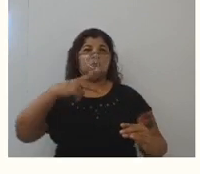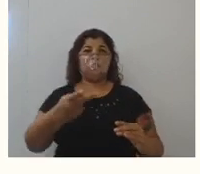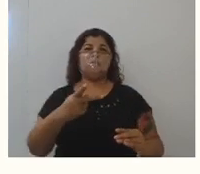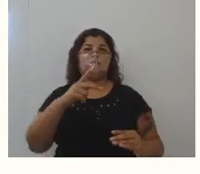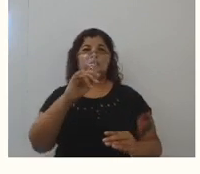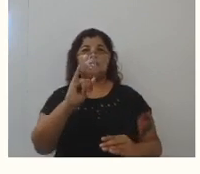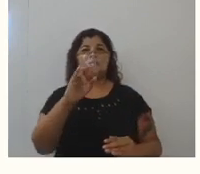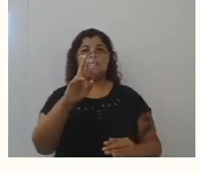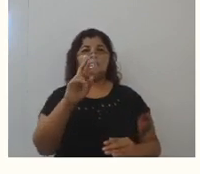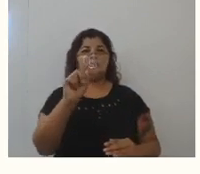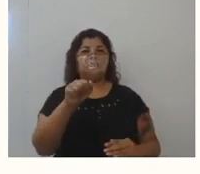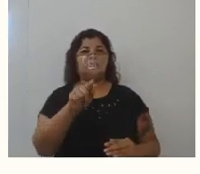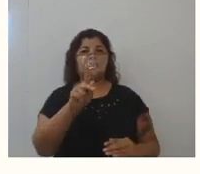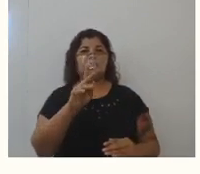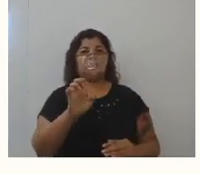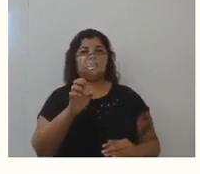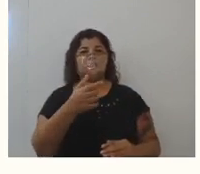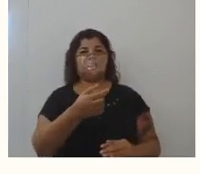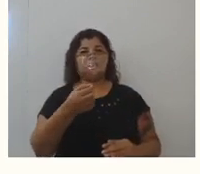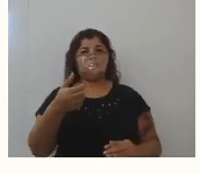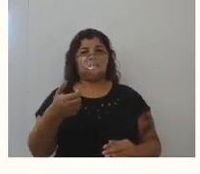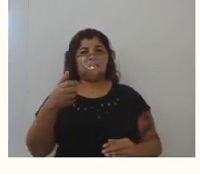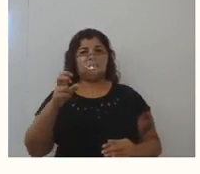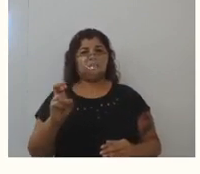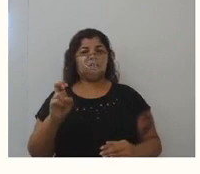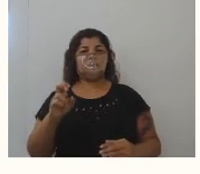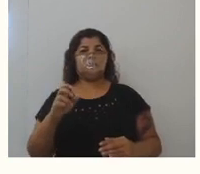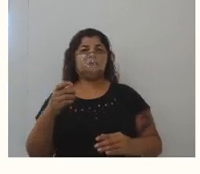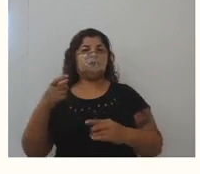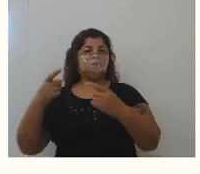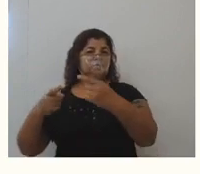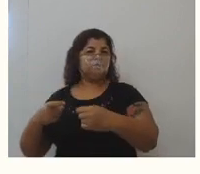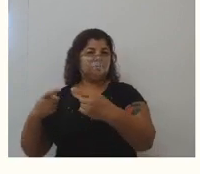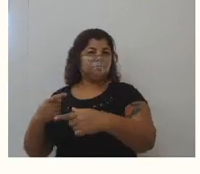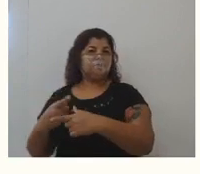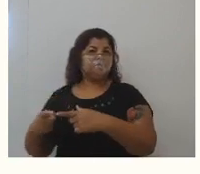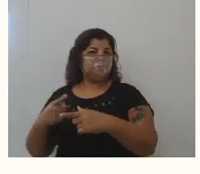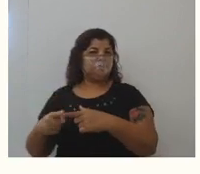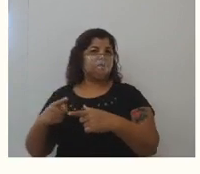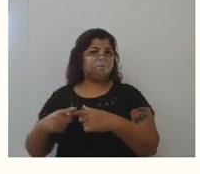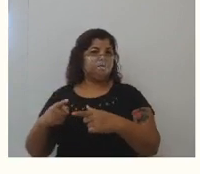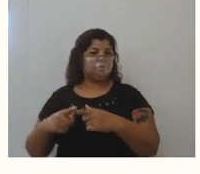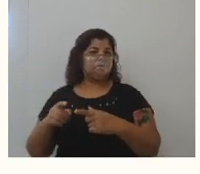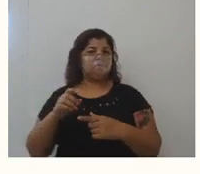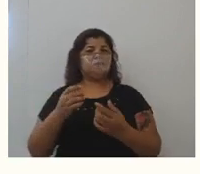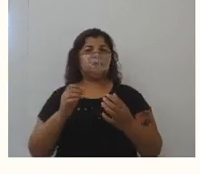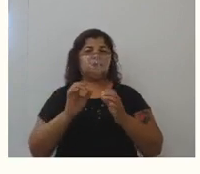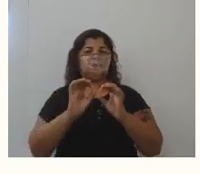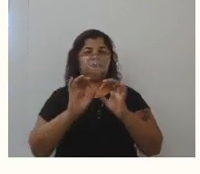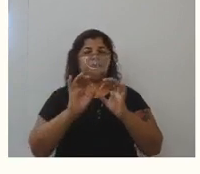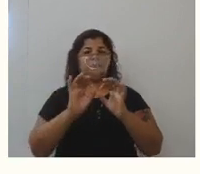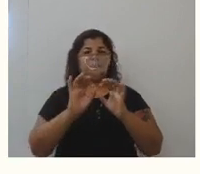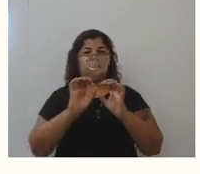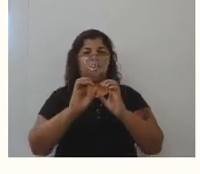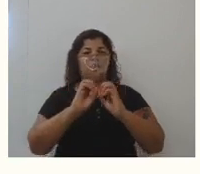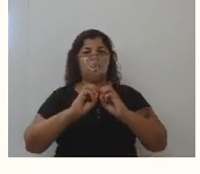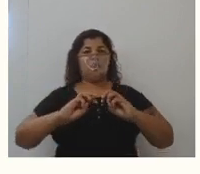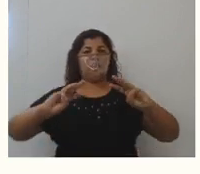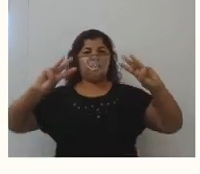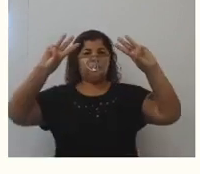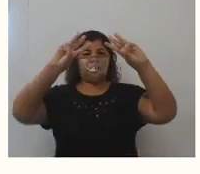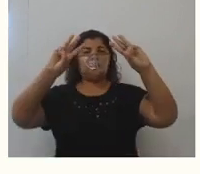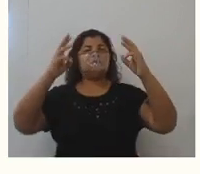em 2015, ano mais recente, com as estatísticas da OMS, que é a Organização Mundial da